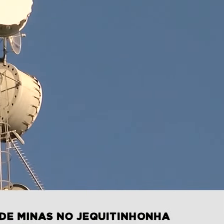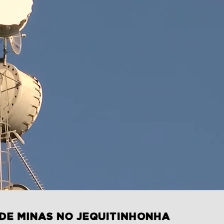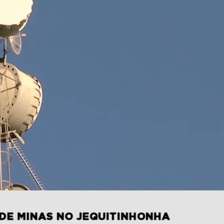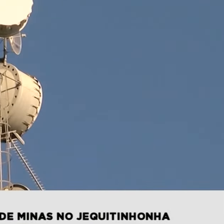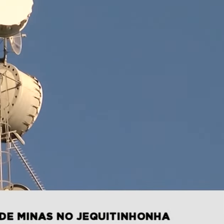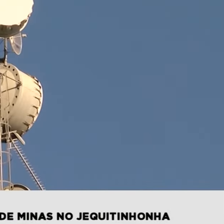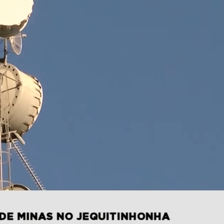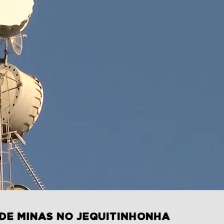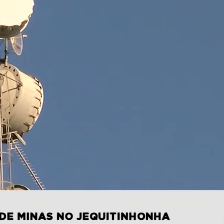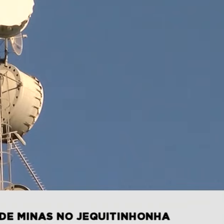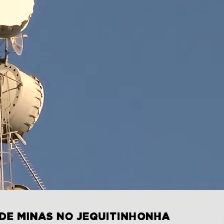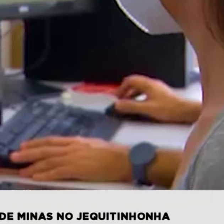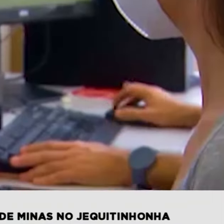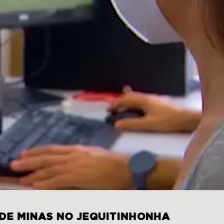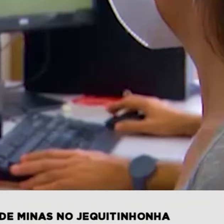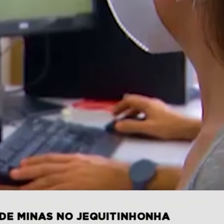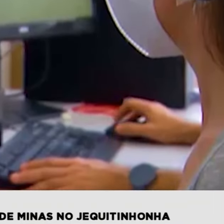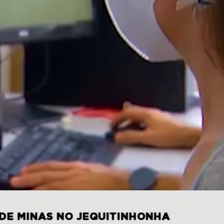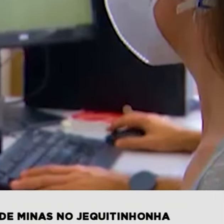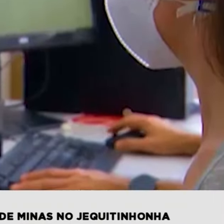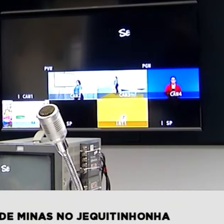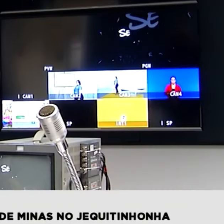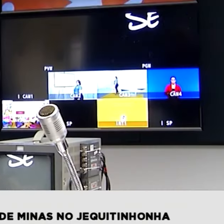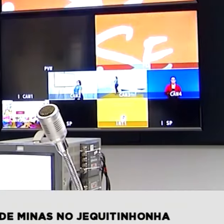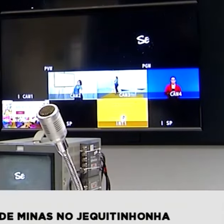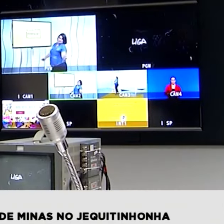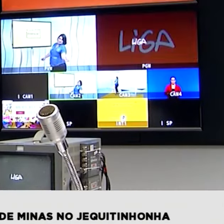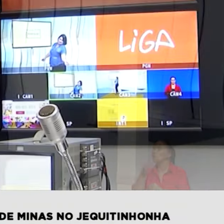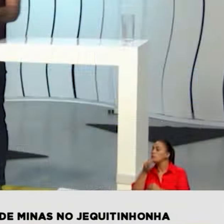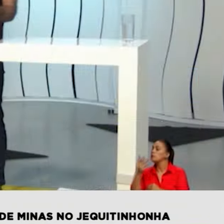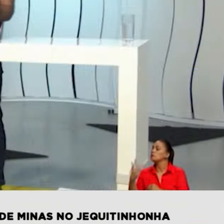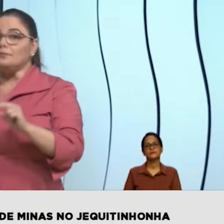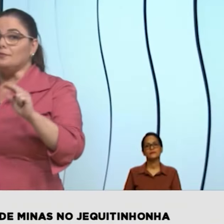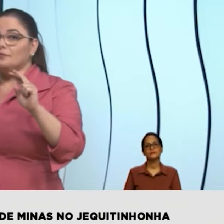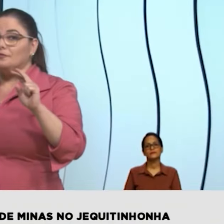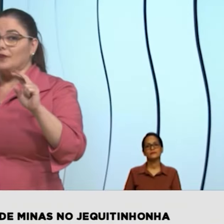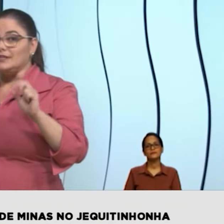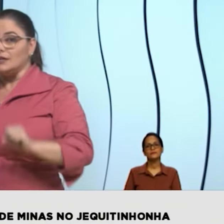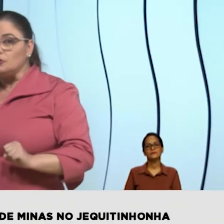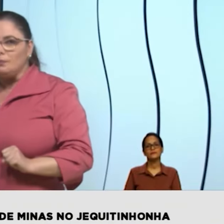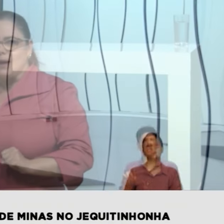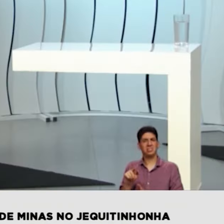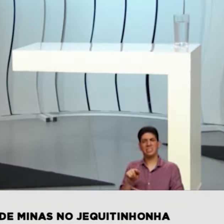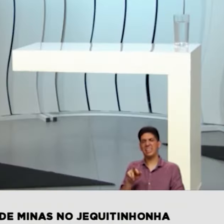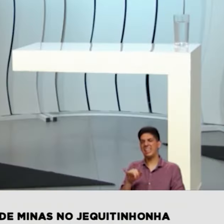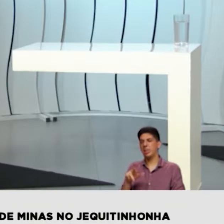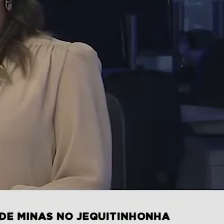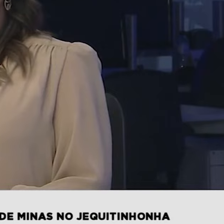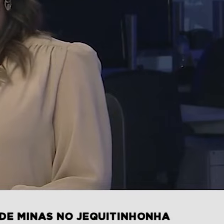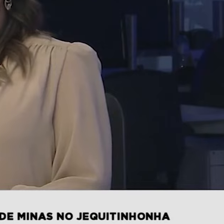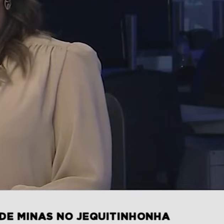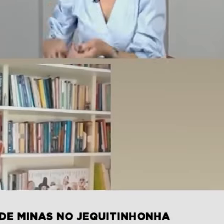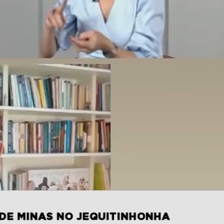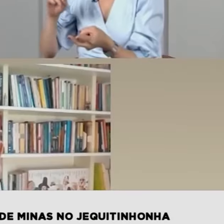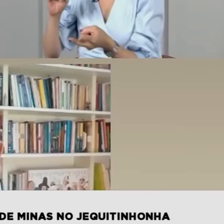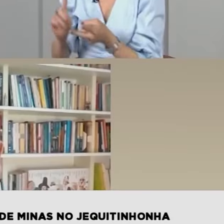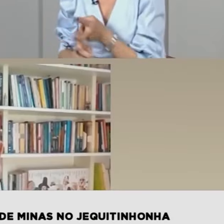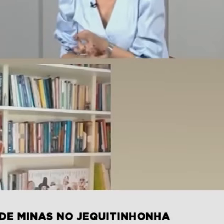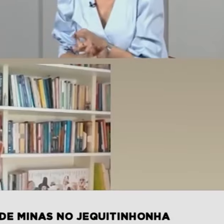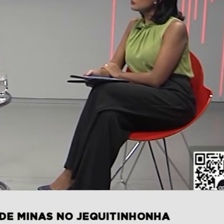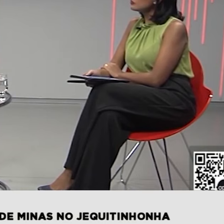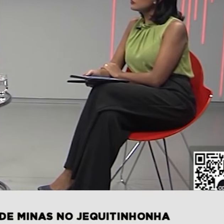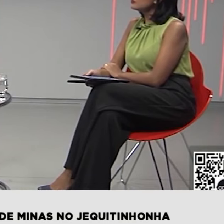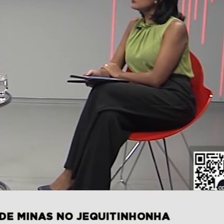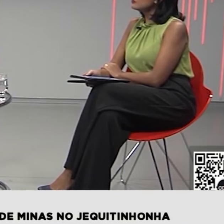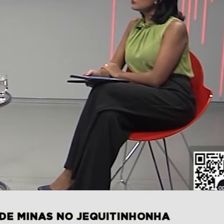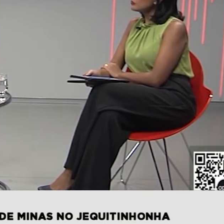o serviço é um recurso da TV digital que possibilita a transmissão de programações distintas em um